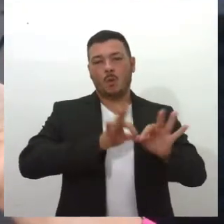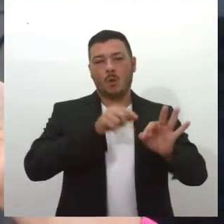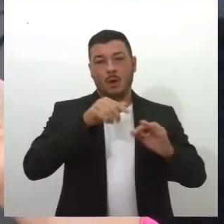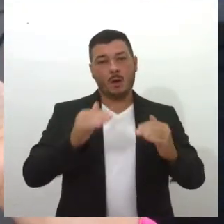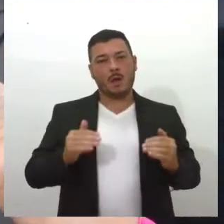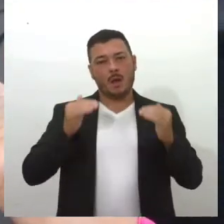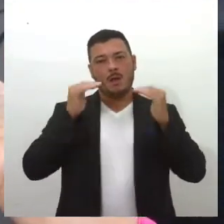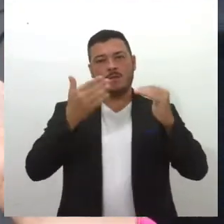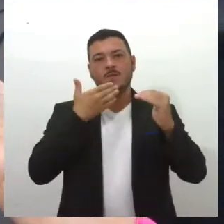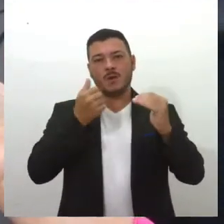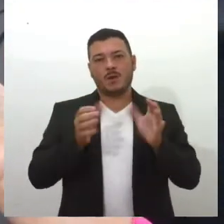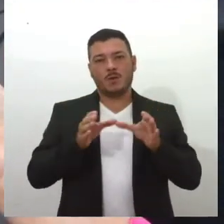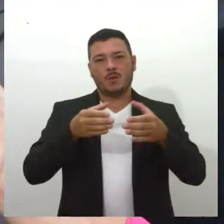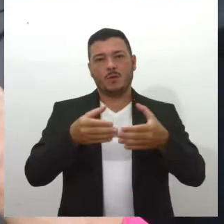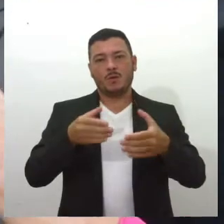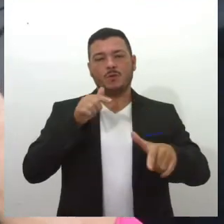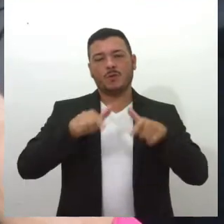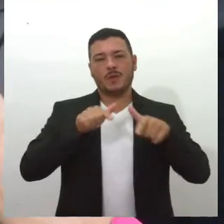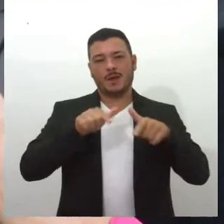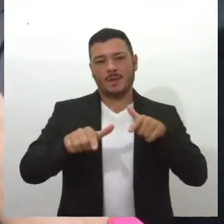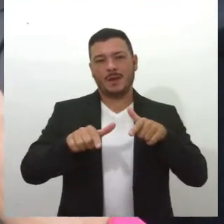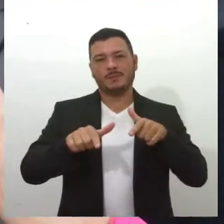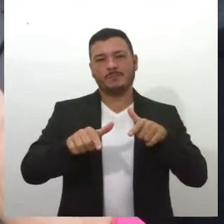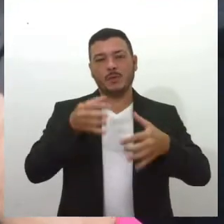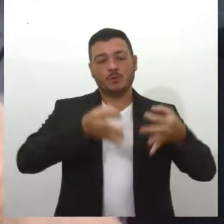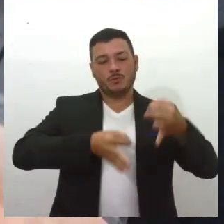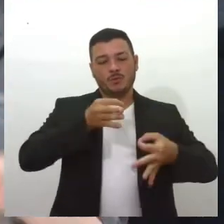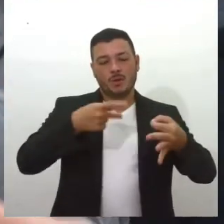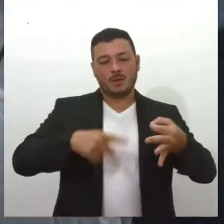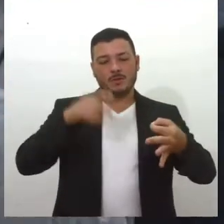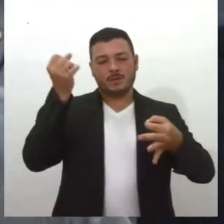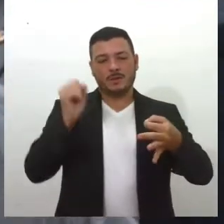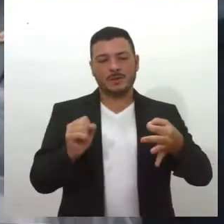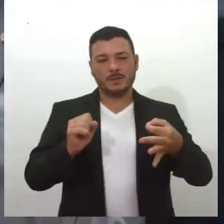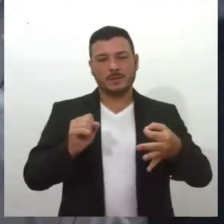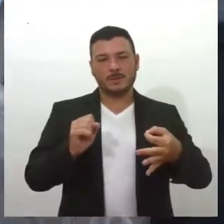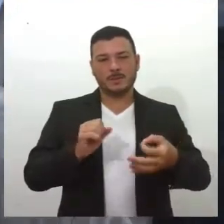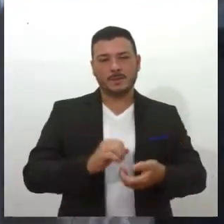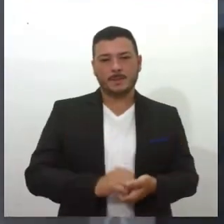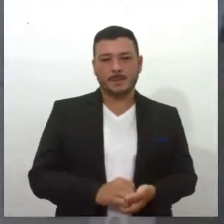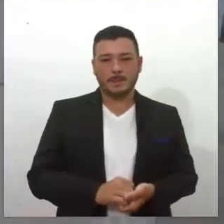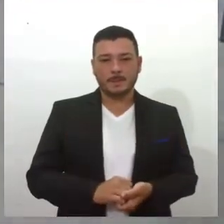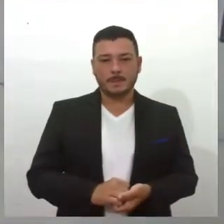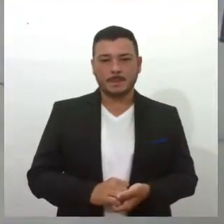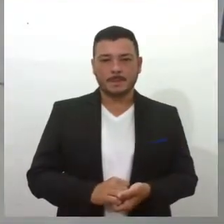que é uma melhoria na qualidade dos serviços do Tribunal de Justiça em Sergipe.